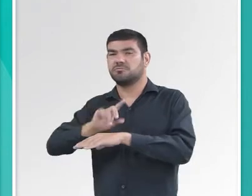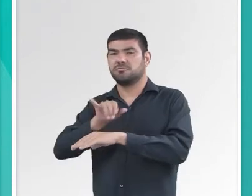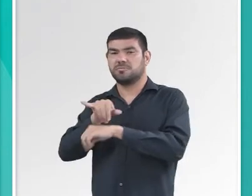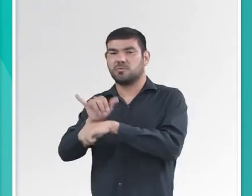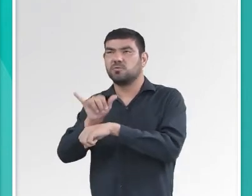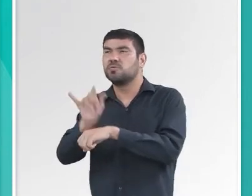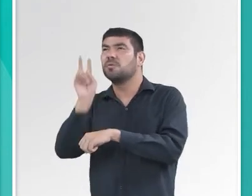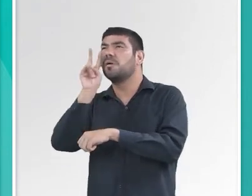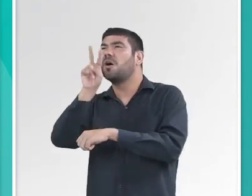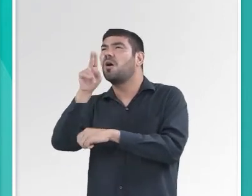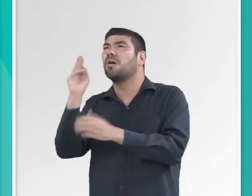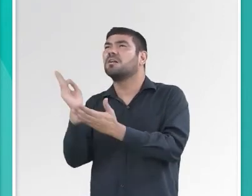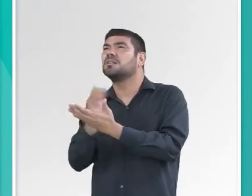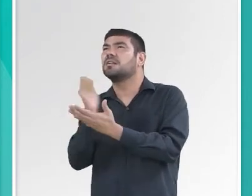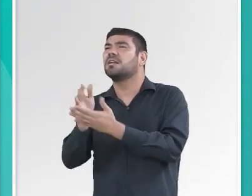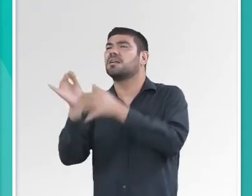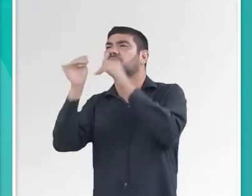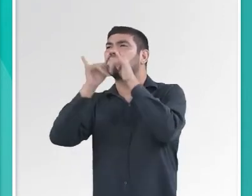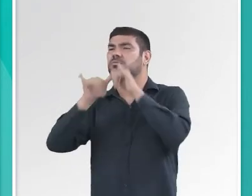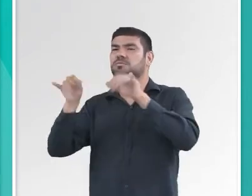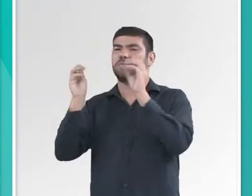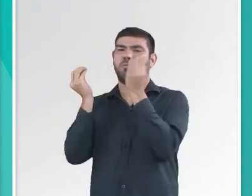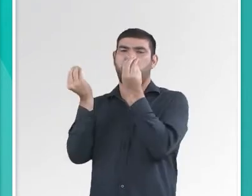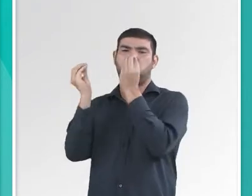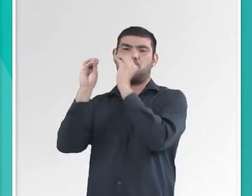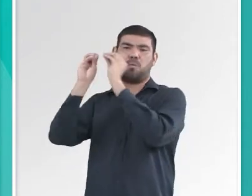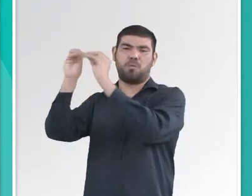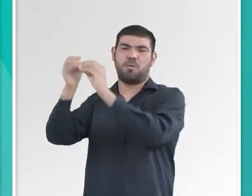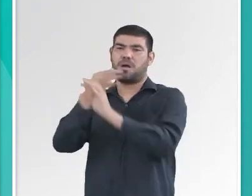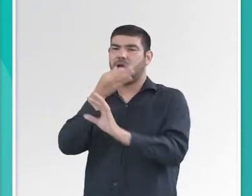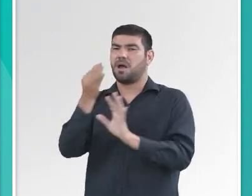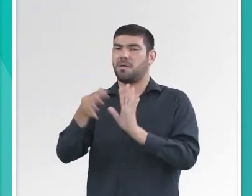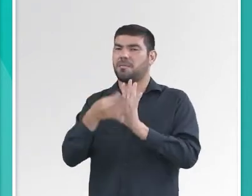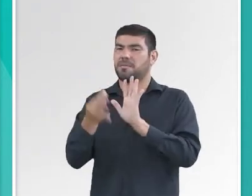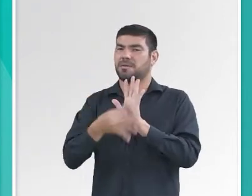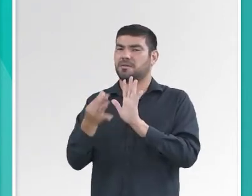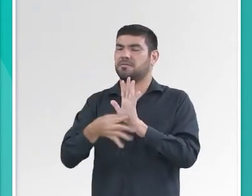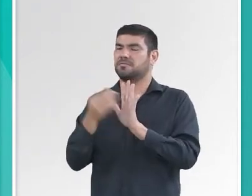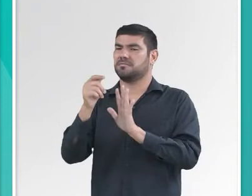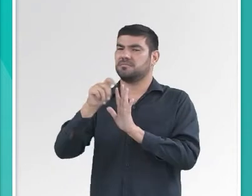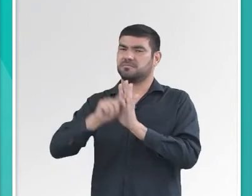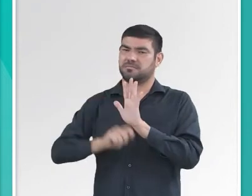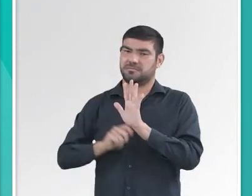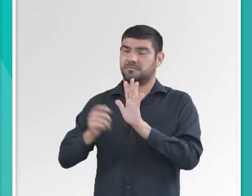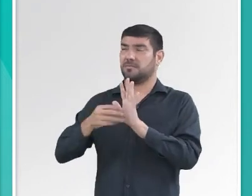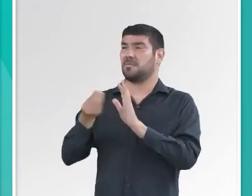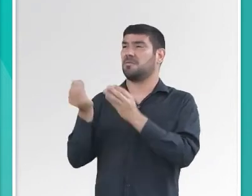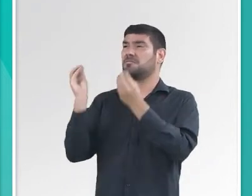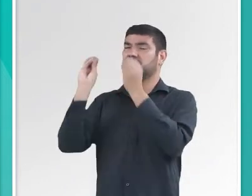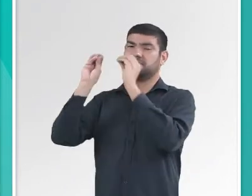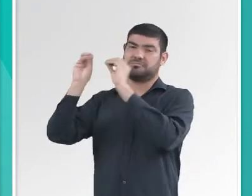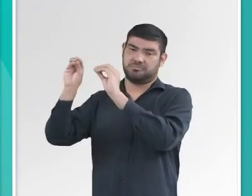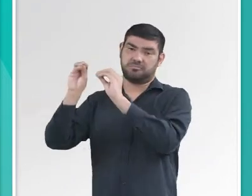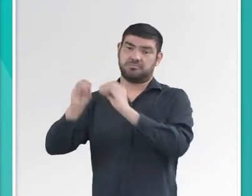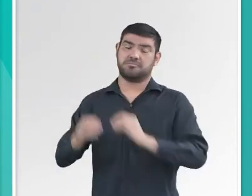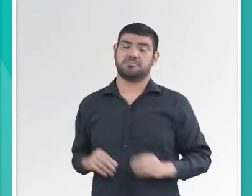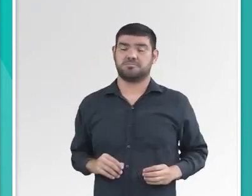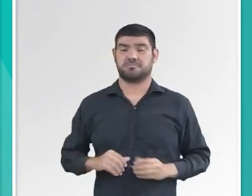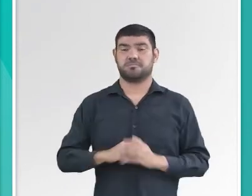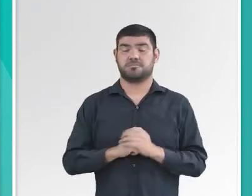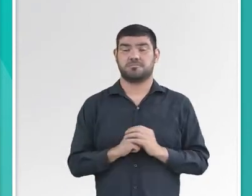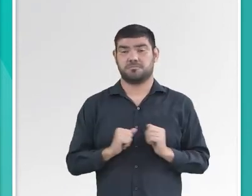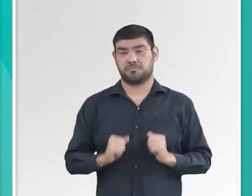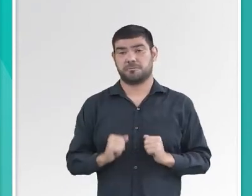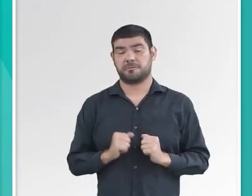obras literárias, contam, né, fazem os seus julgamentos, contando aí um resumo, fazendo seus julgamentos com opiniões, ou seja,